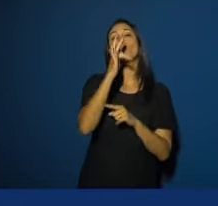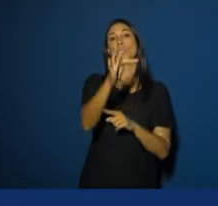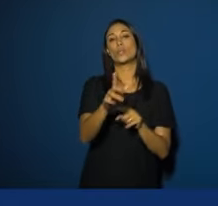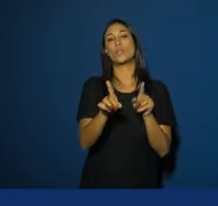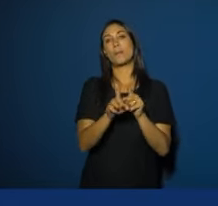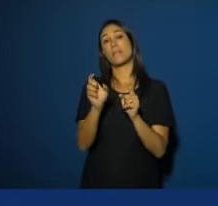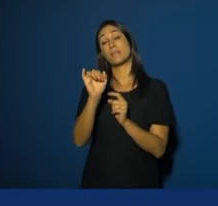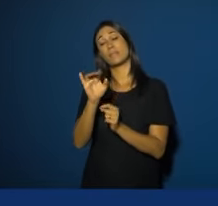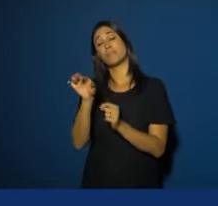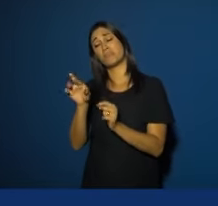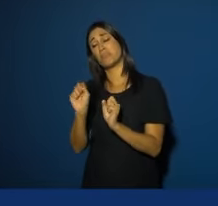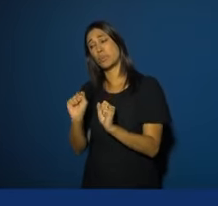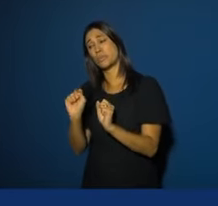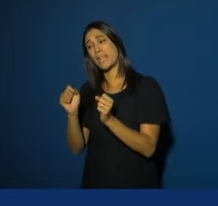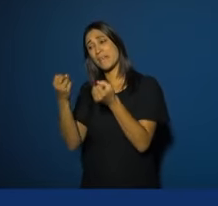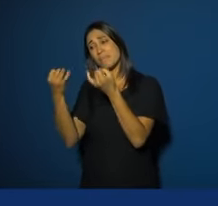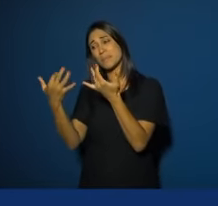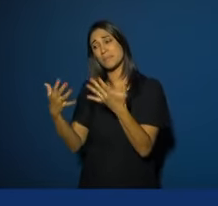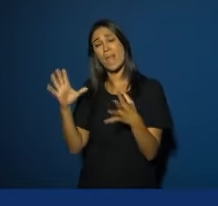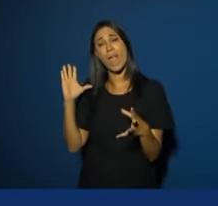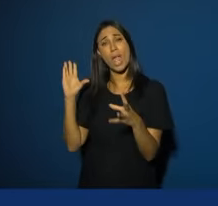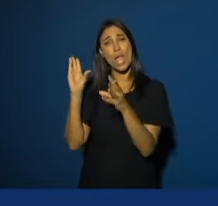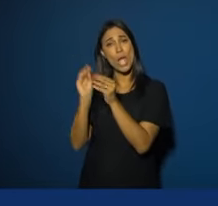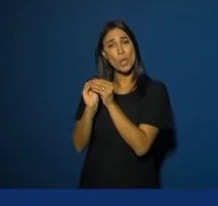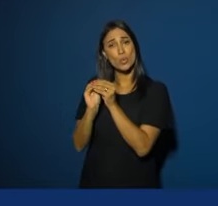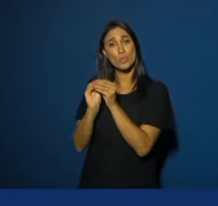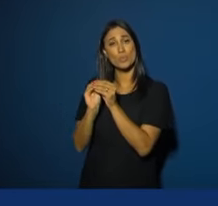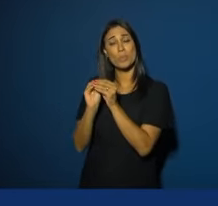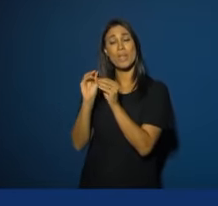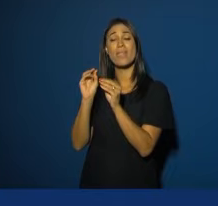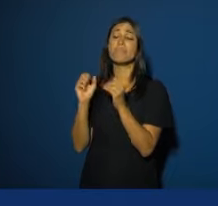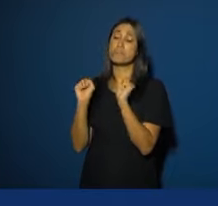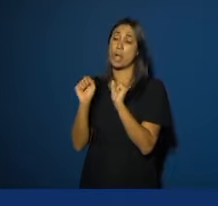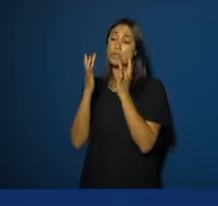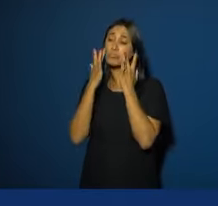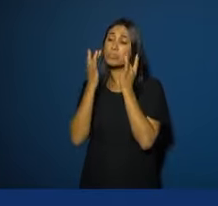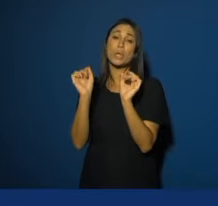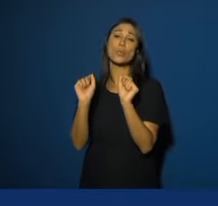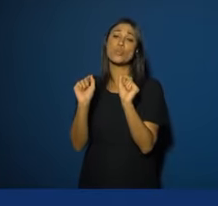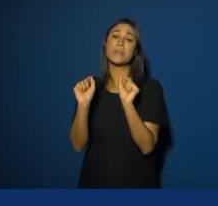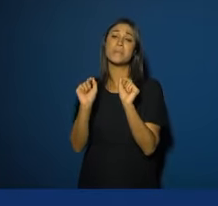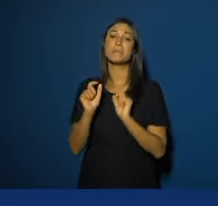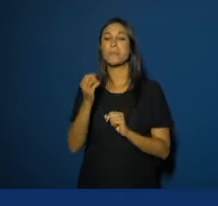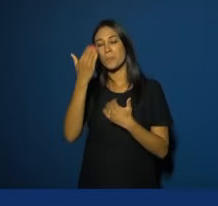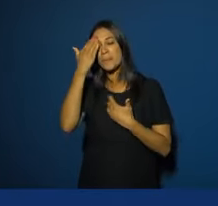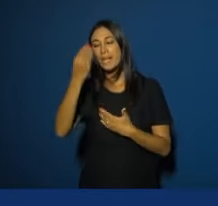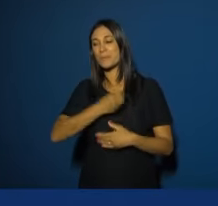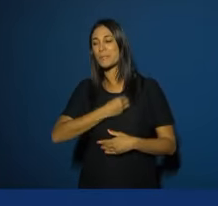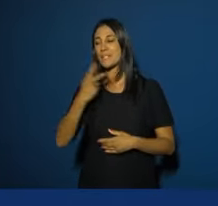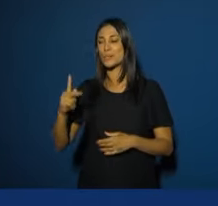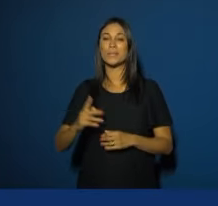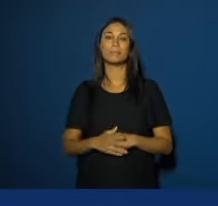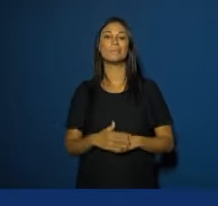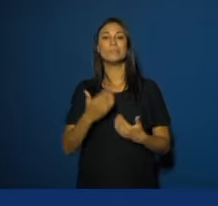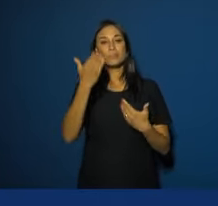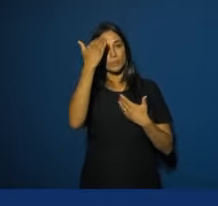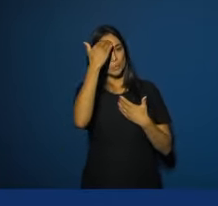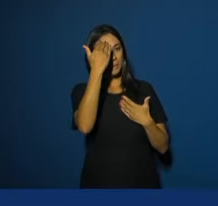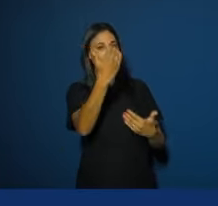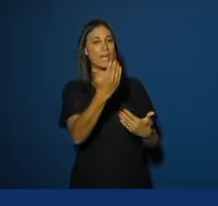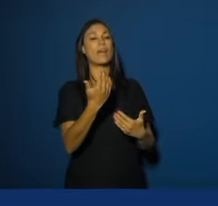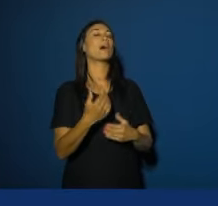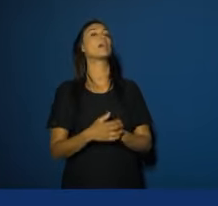se o senhor puder resumir o plano pra gente que que a gente deveria prestar atenção já seria um bom começo obrigado pela presença Muito obrigado